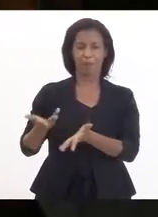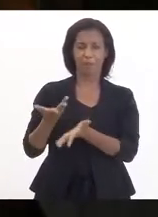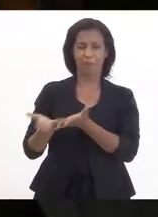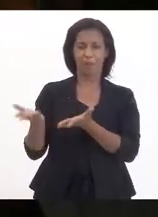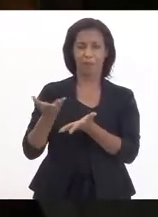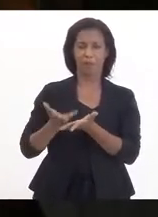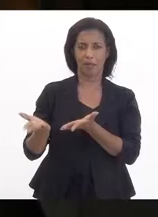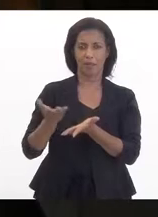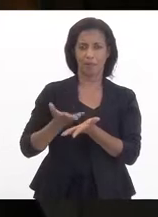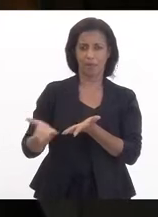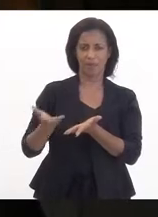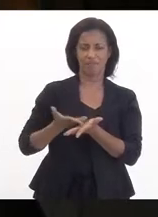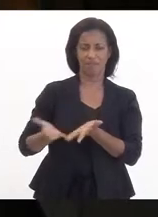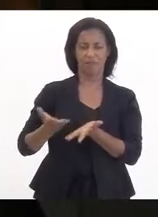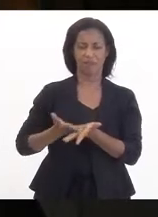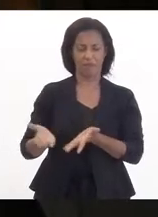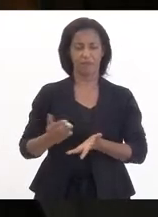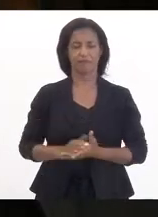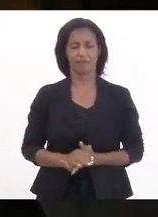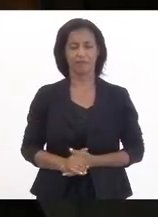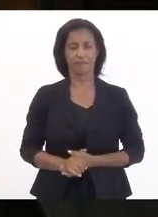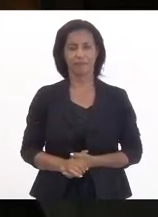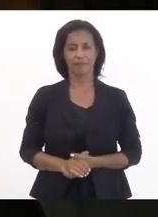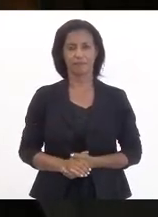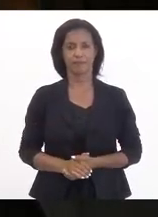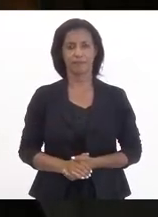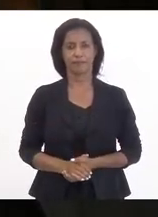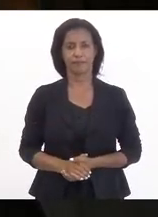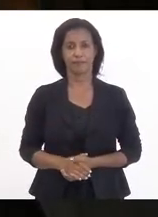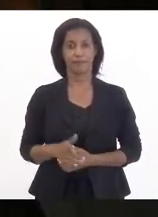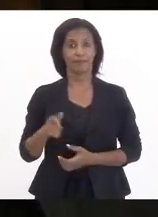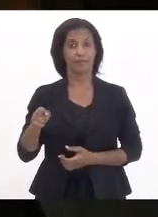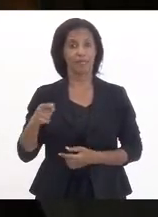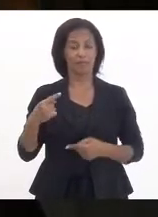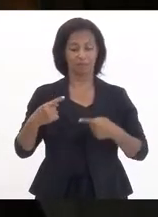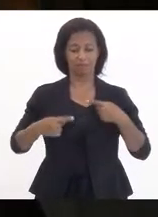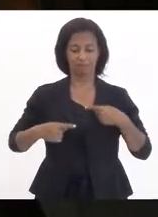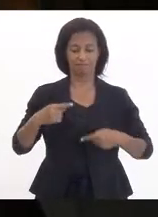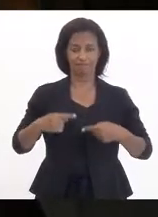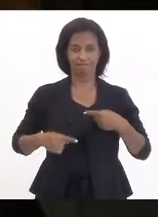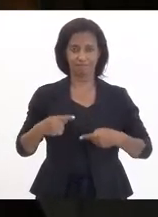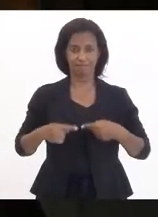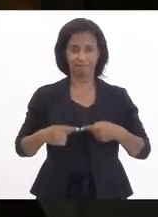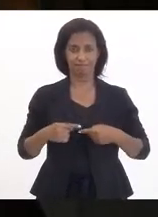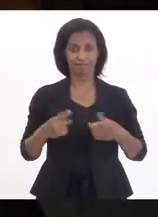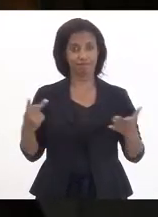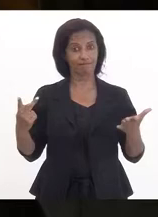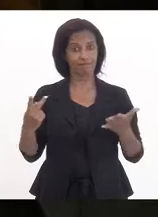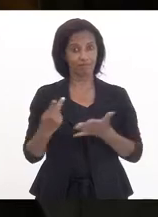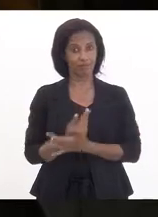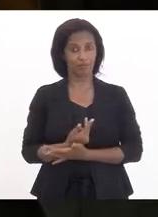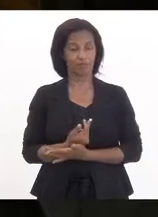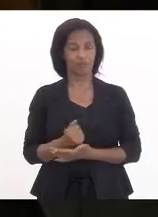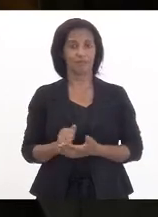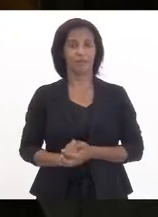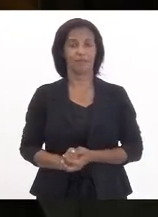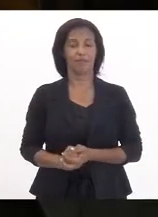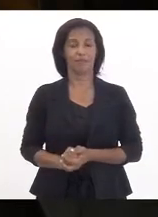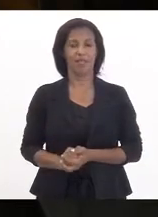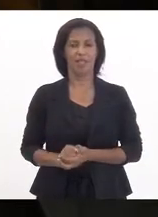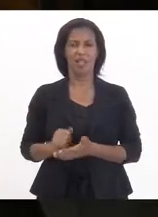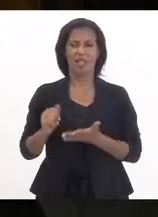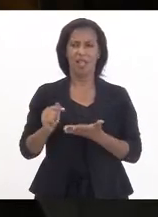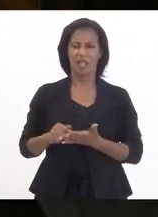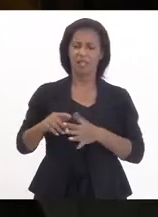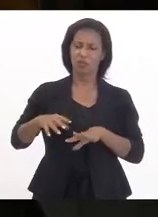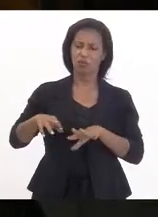demandas. Pilhas e pilhas de demandas. Esse foi o debate que foi travado entre